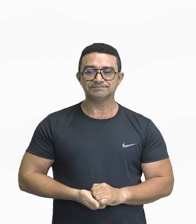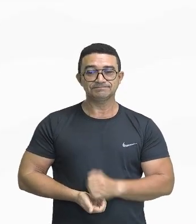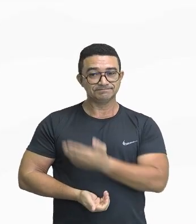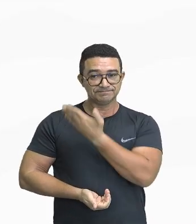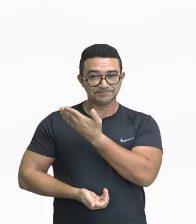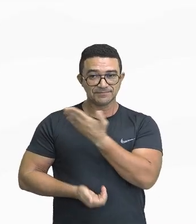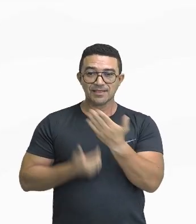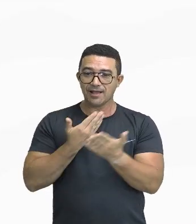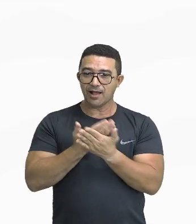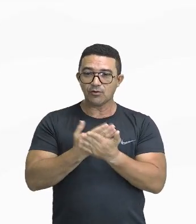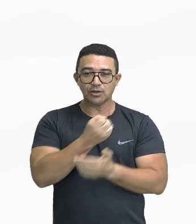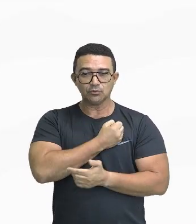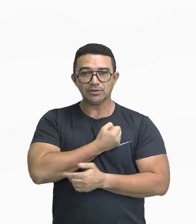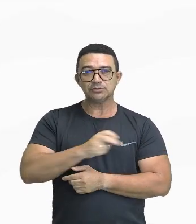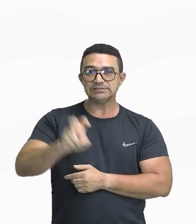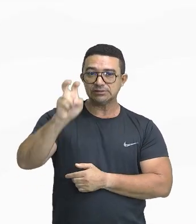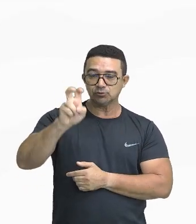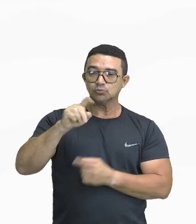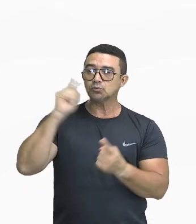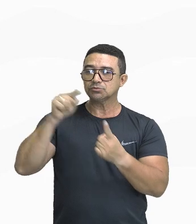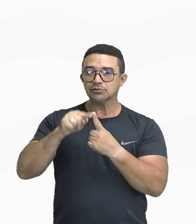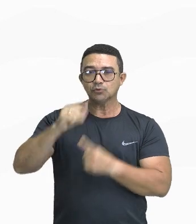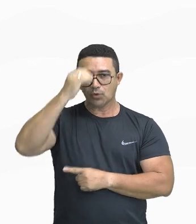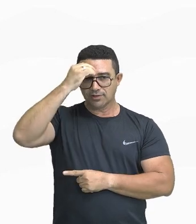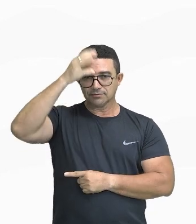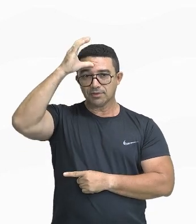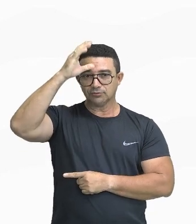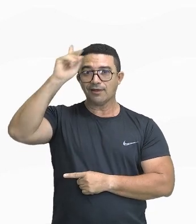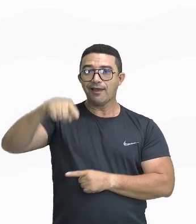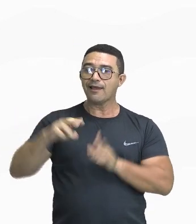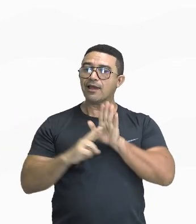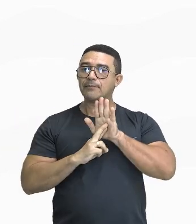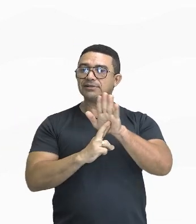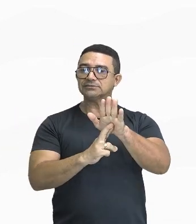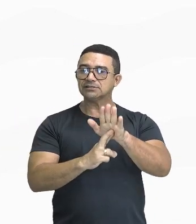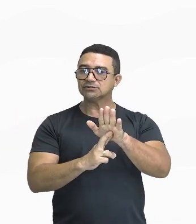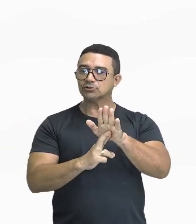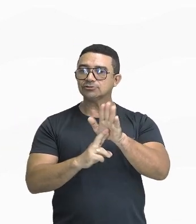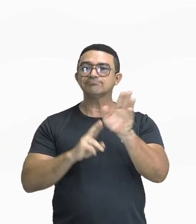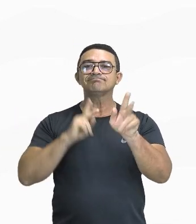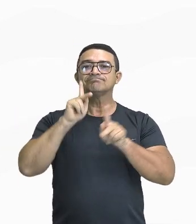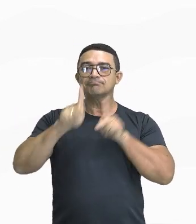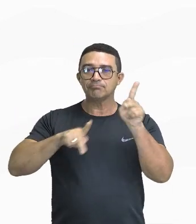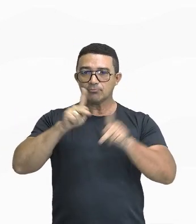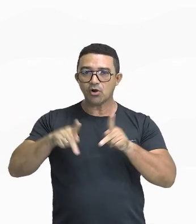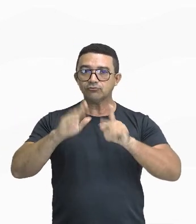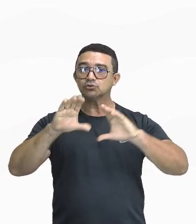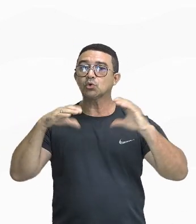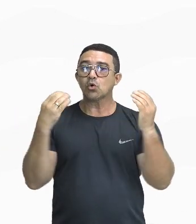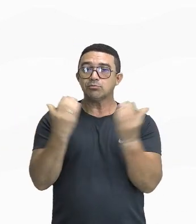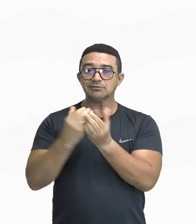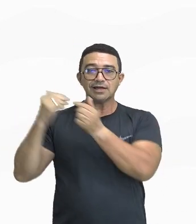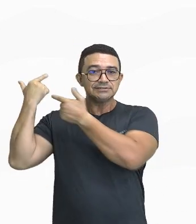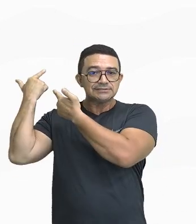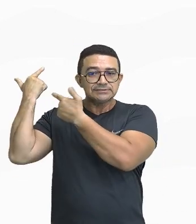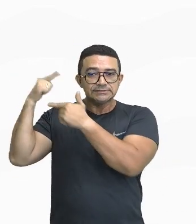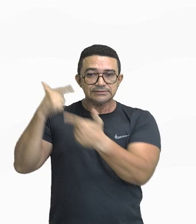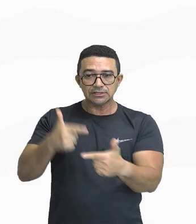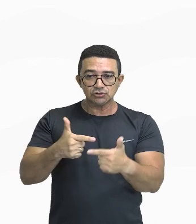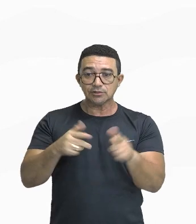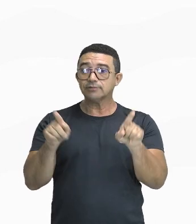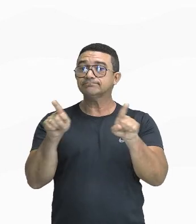Aula de número 5, o nosso objeto de conhecimento, representação dos povos e